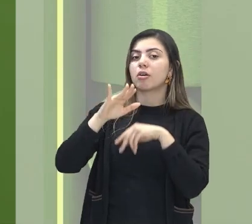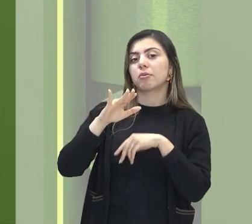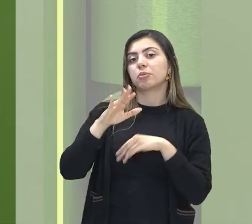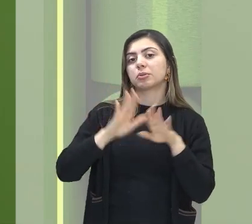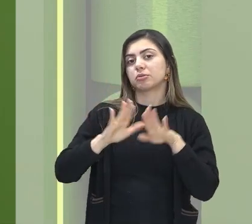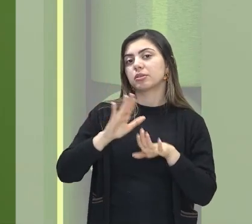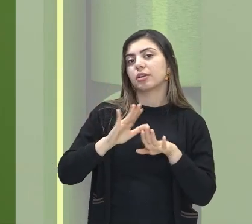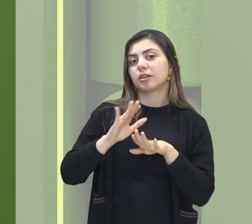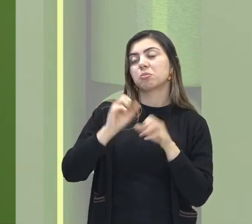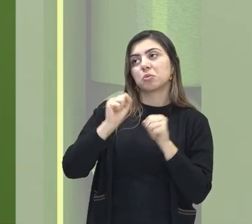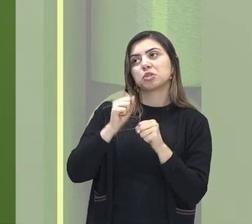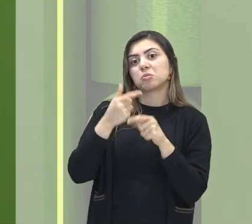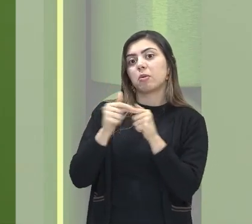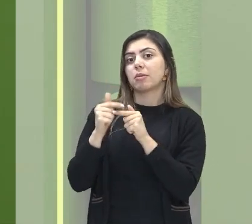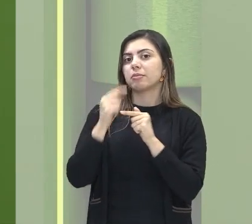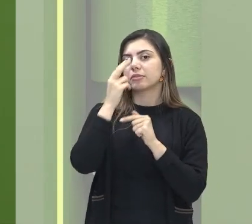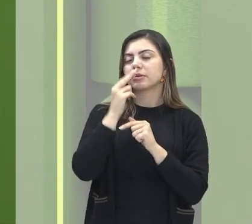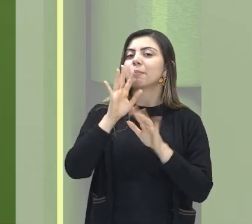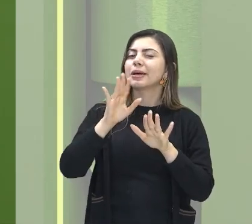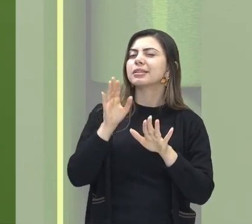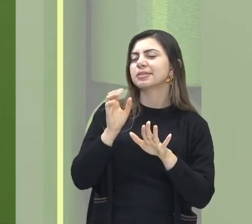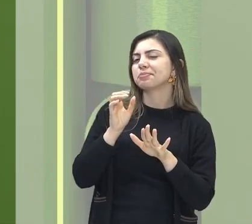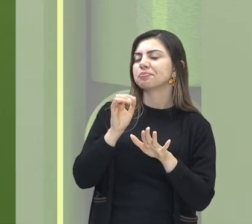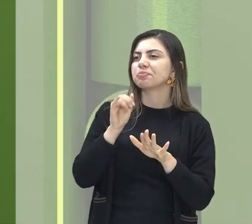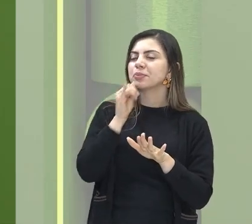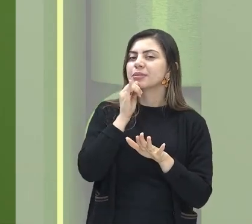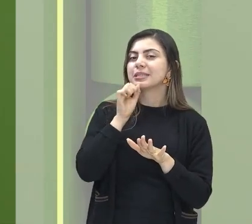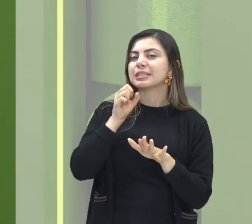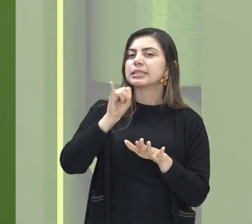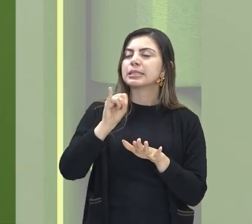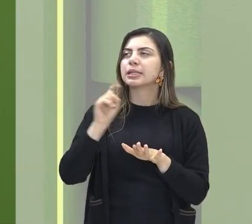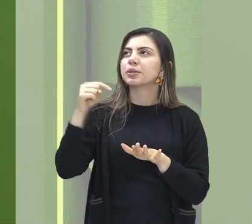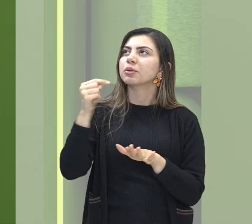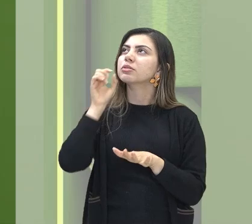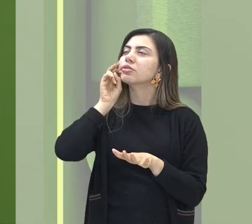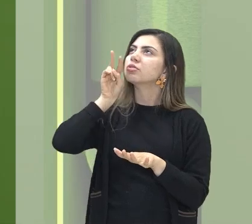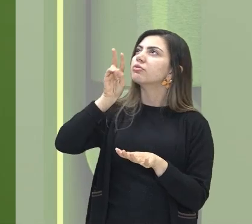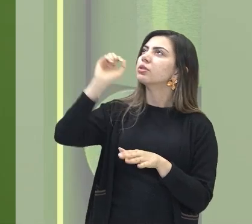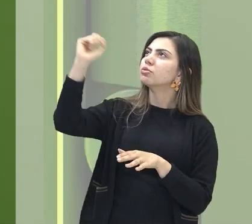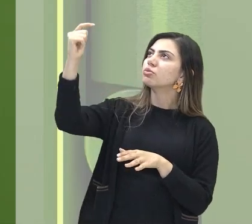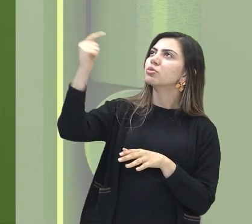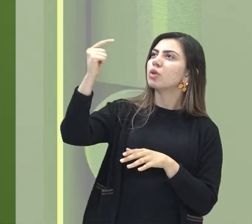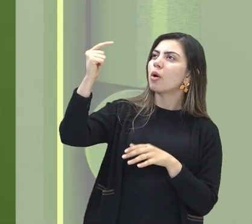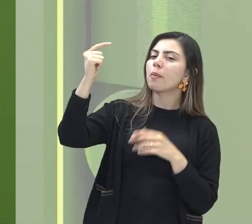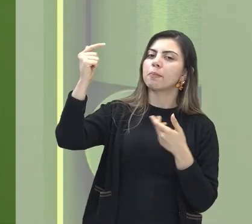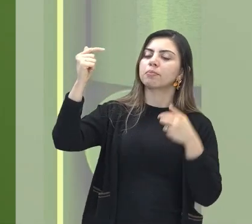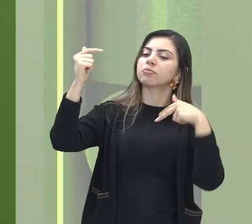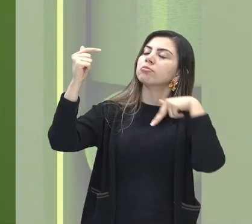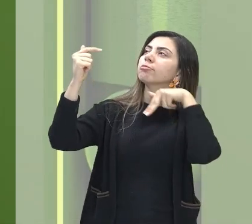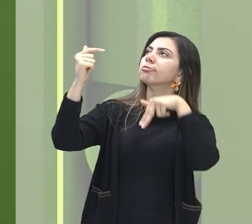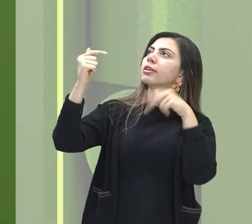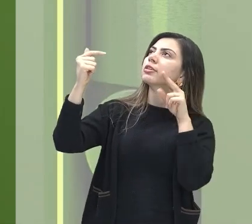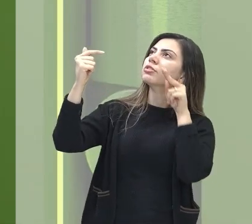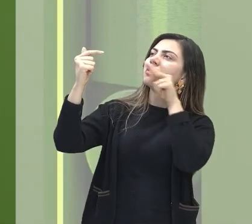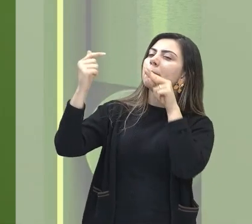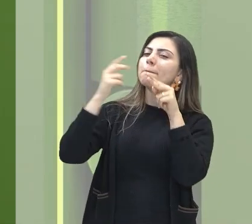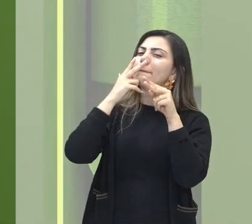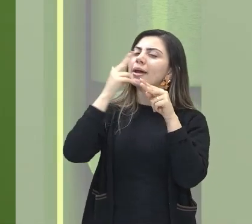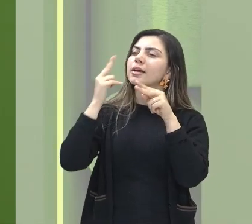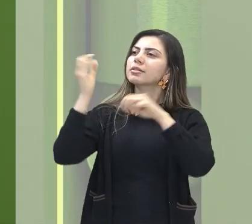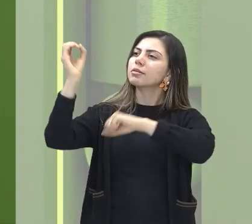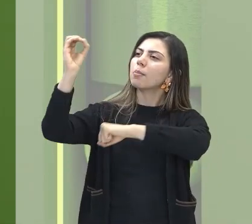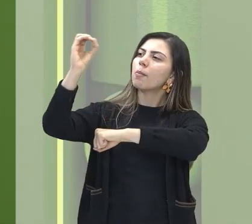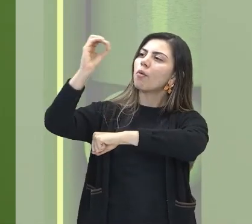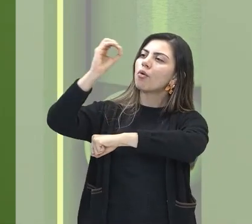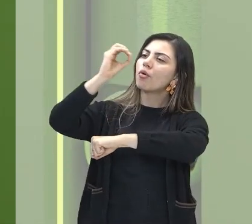Então, pessoal, se a gente ficar aqui observando o Sol da Terra, quem está se movimentando é o Sol. Então as pessoas acreditavam